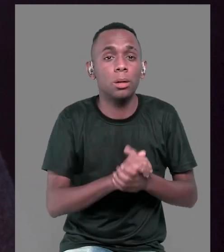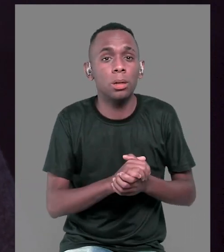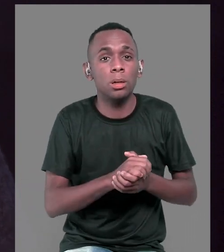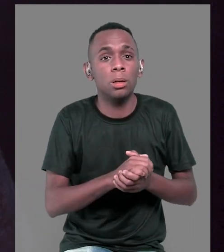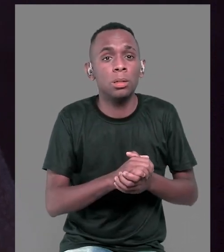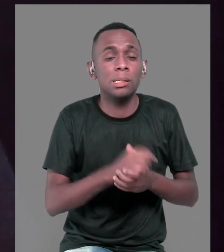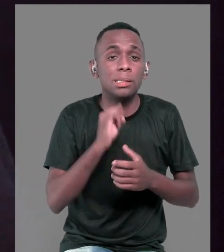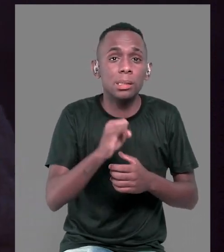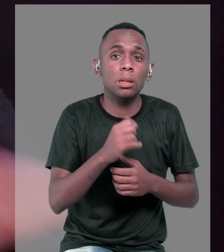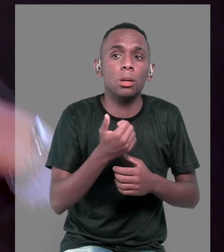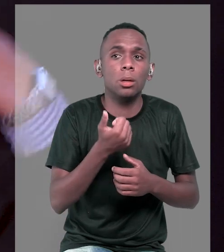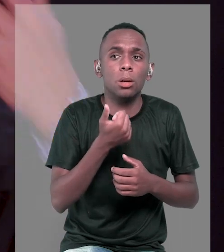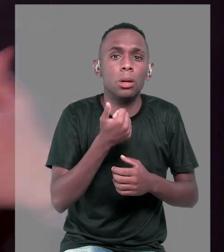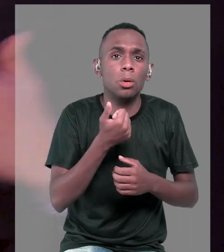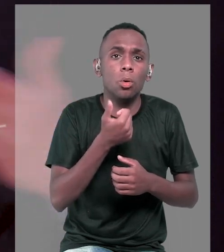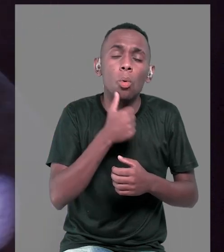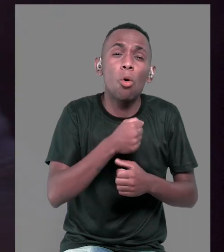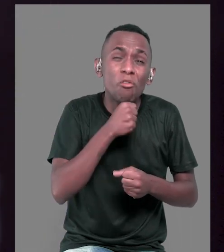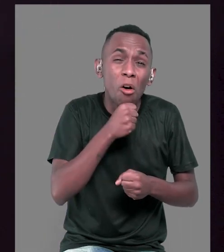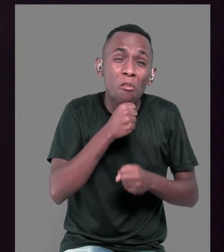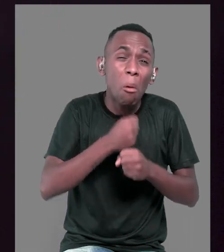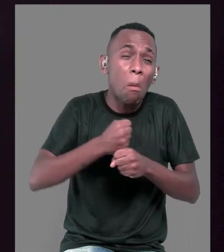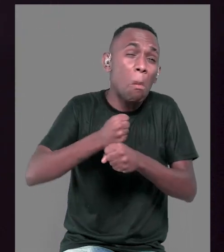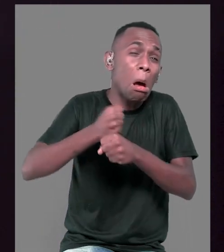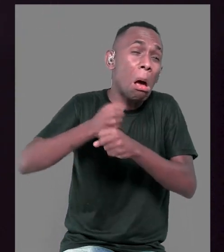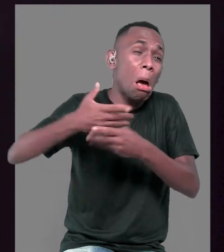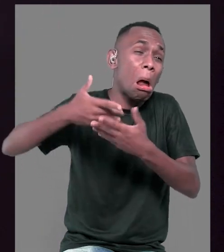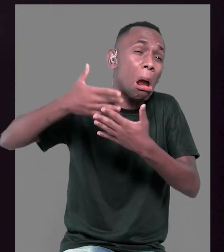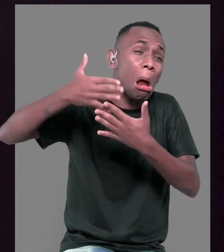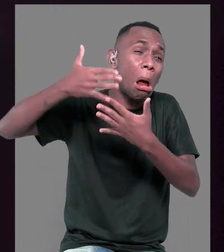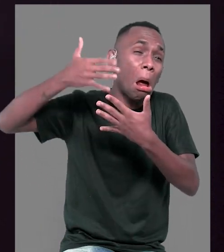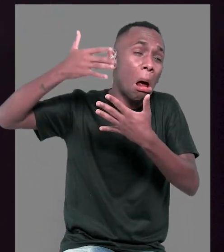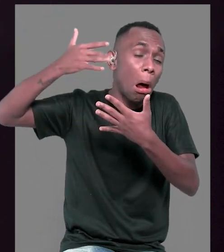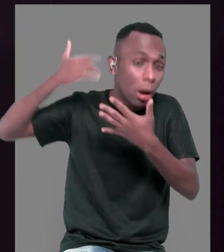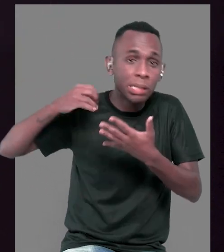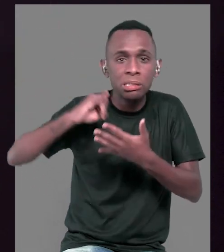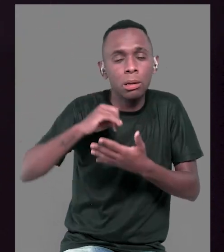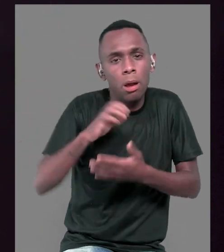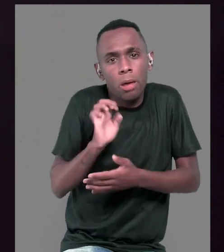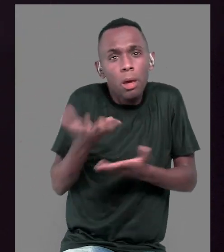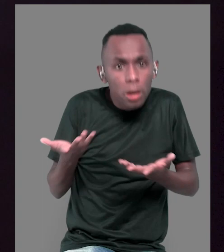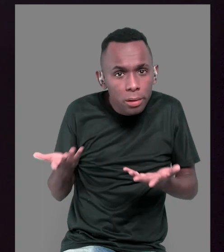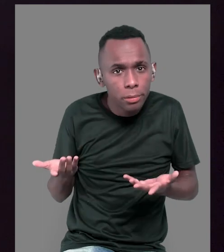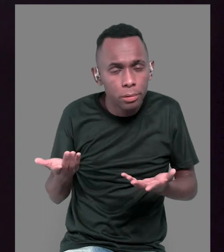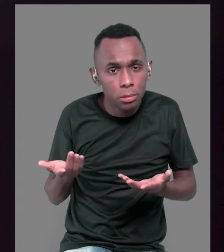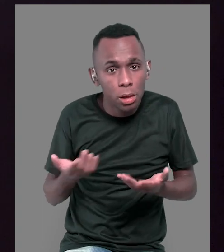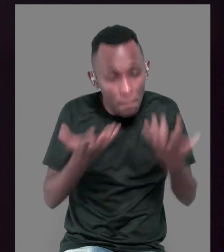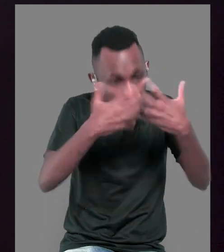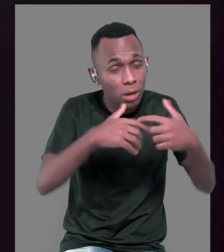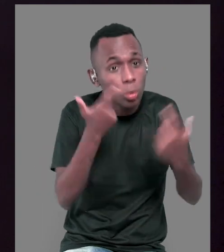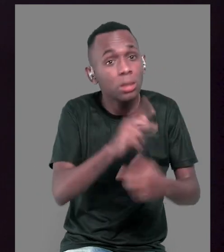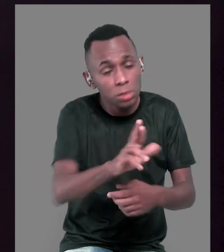Então, nós cada vez mais vamos estar com coisas assim. Eu não